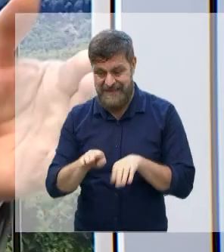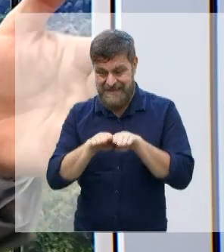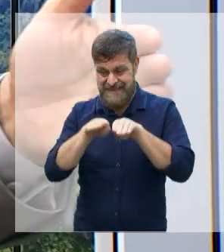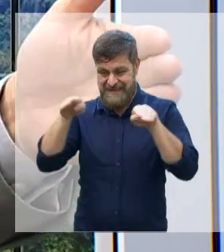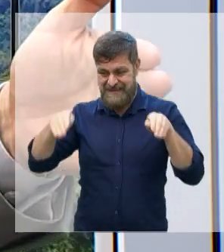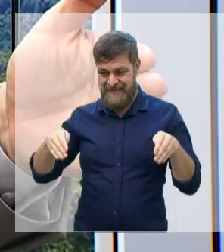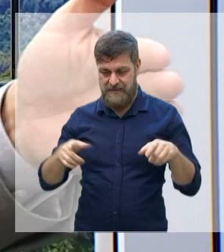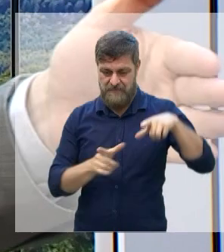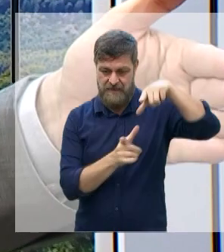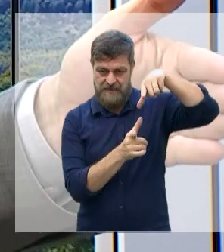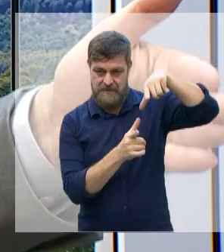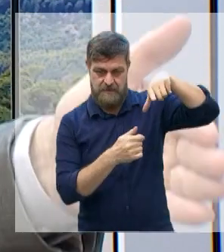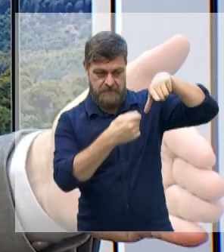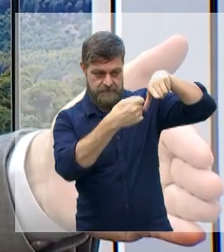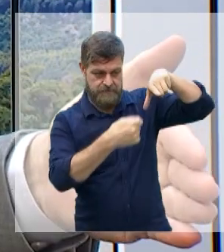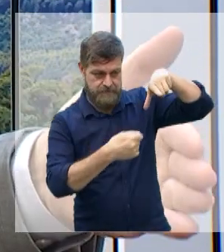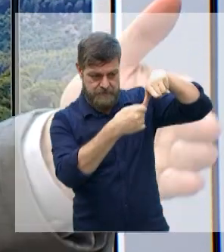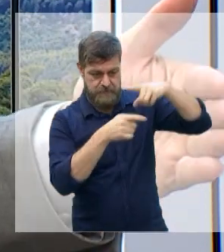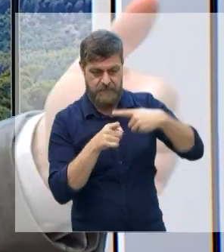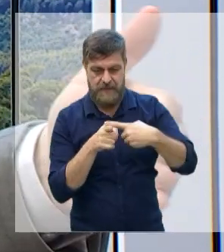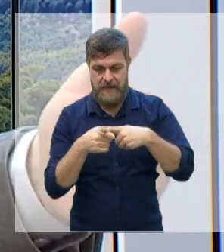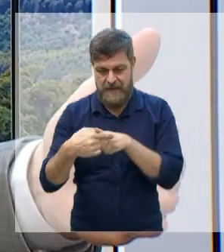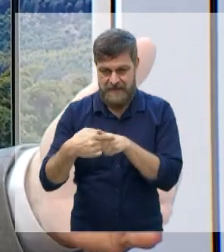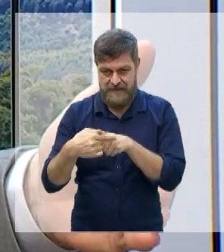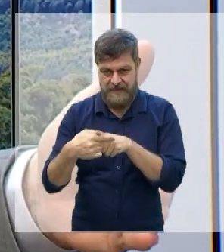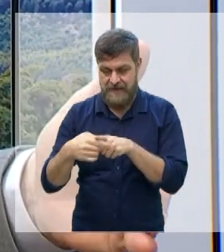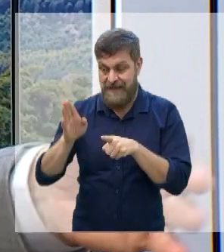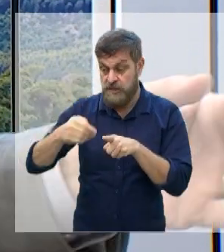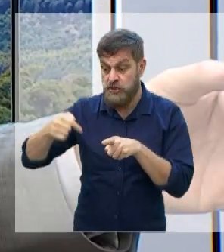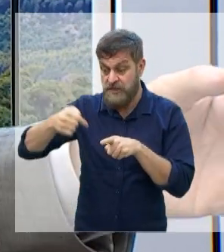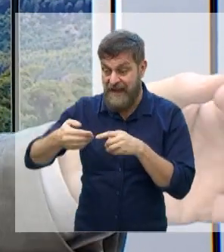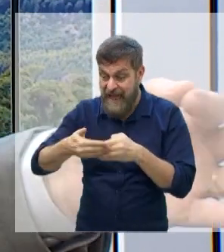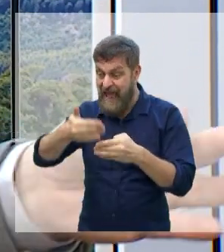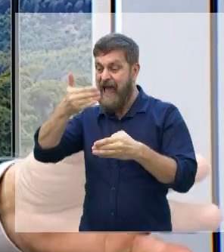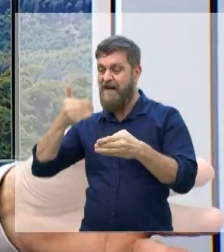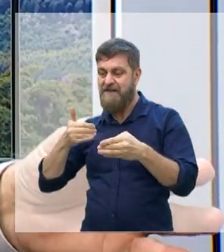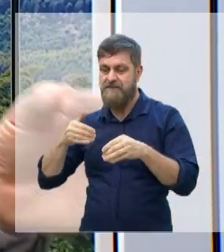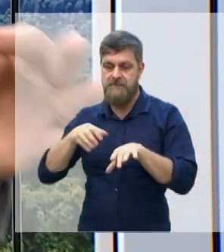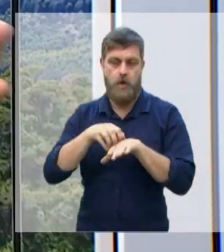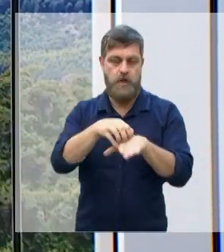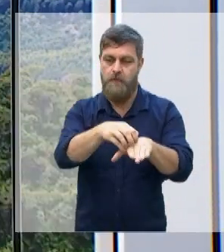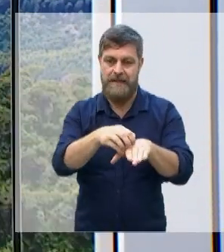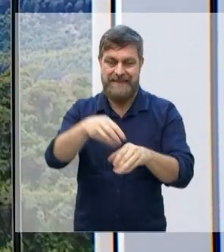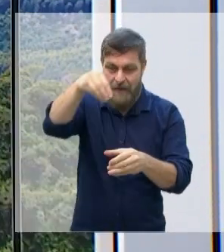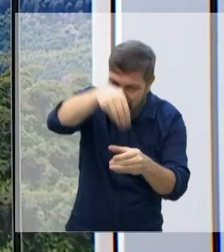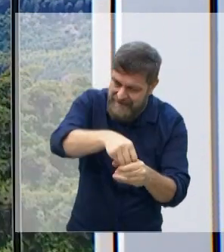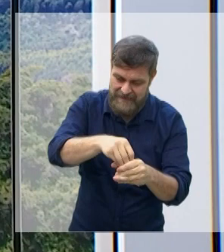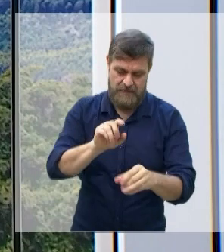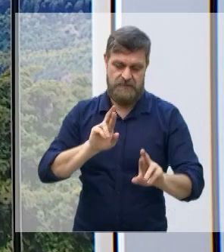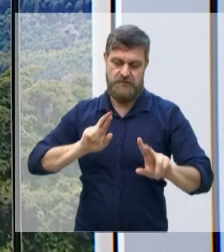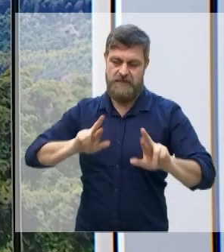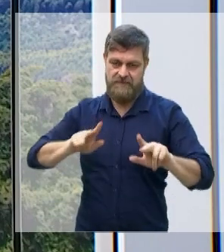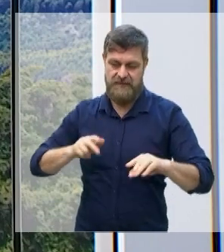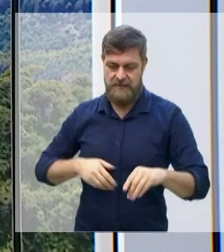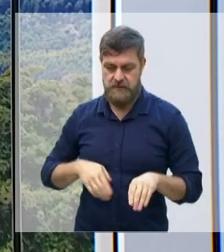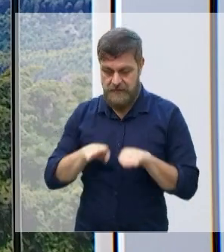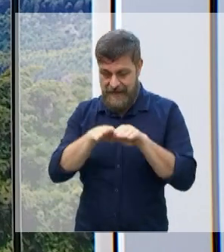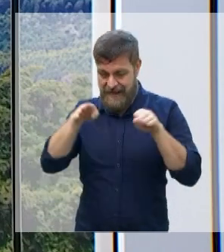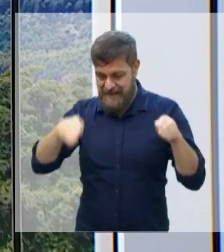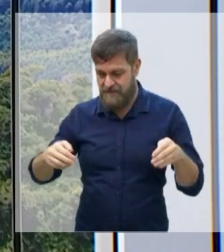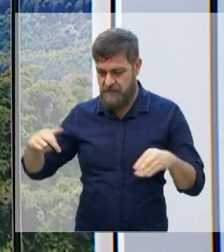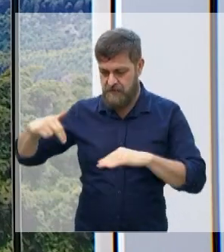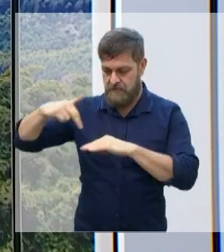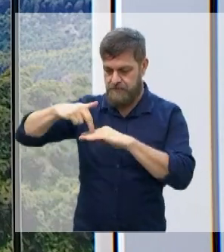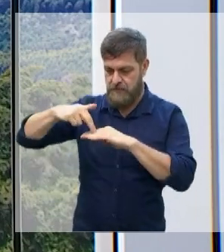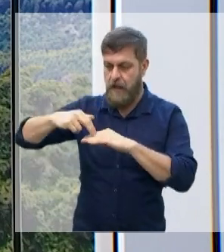a estação então terá catracas de entrada e de saída ser válida a hora que está dentro da estação já fez o pagamento da